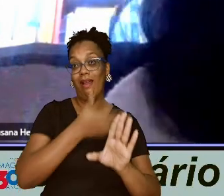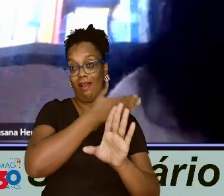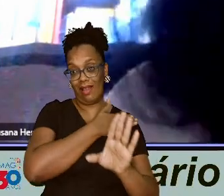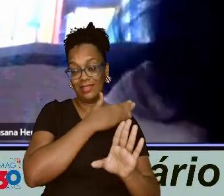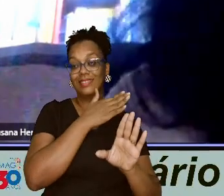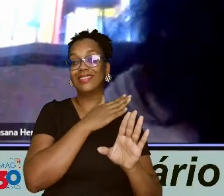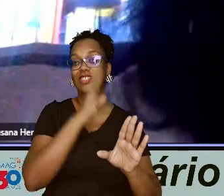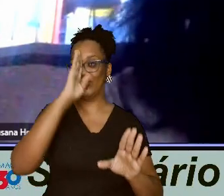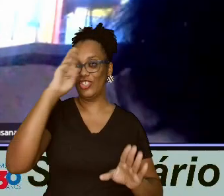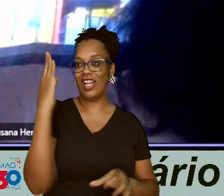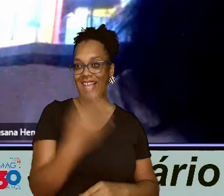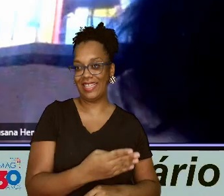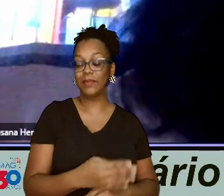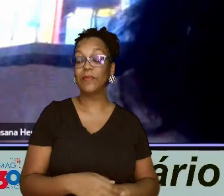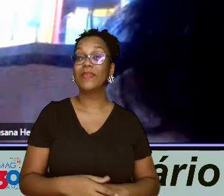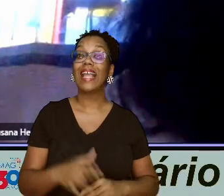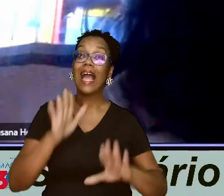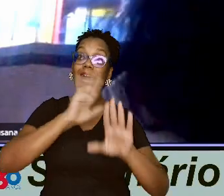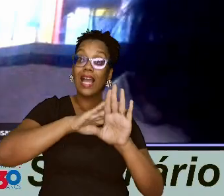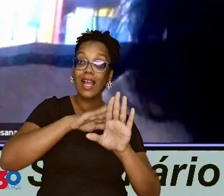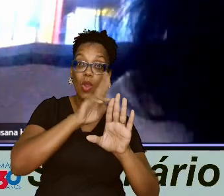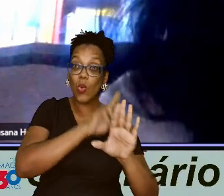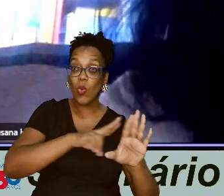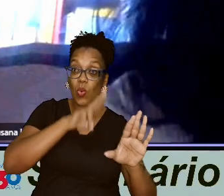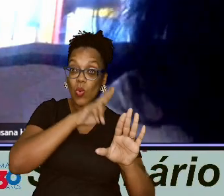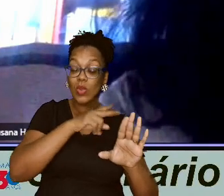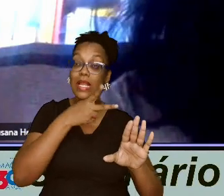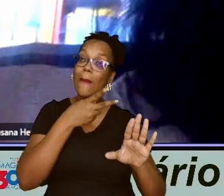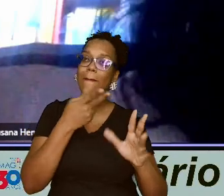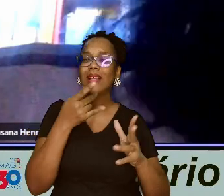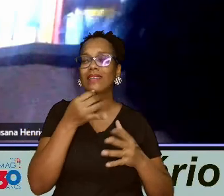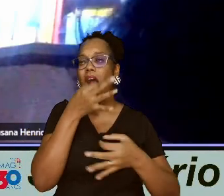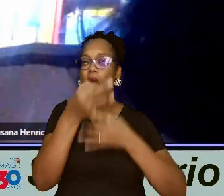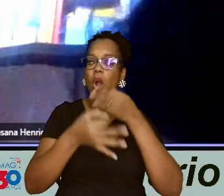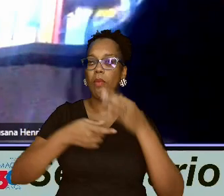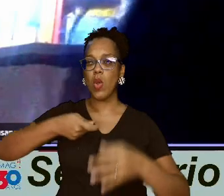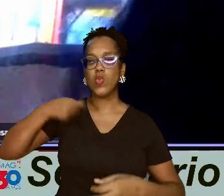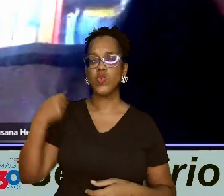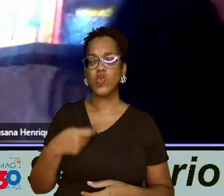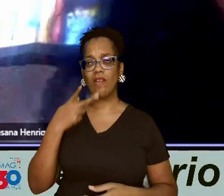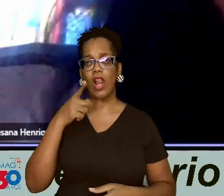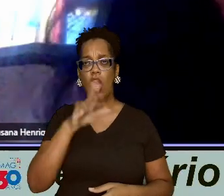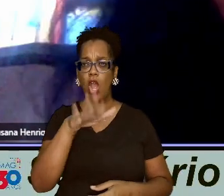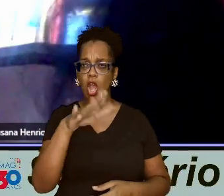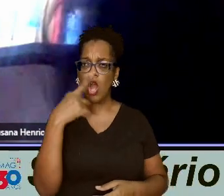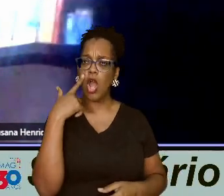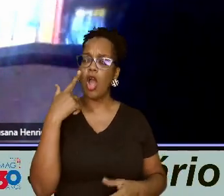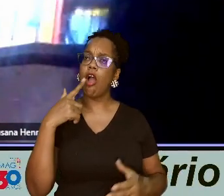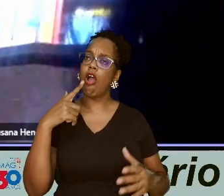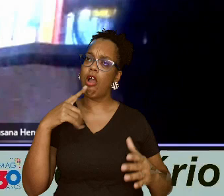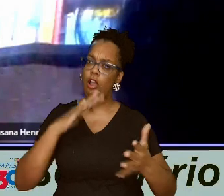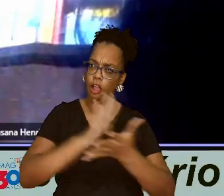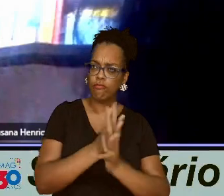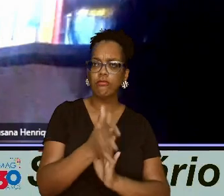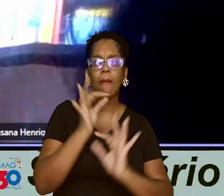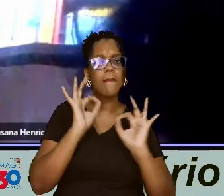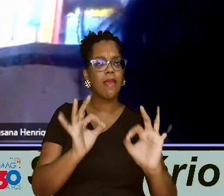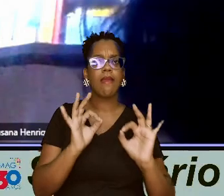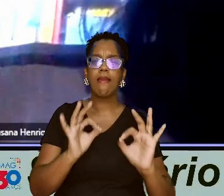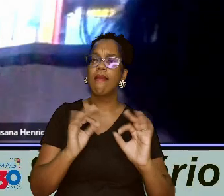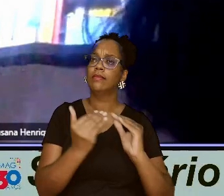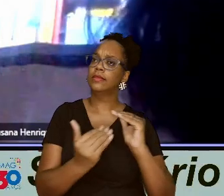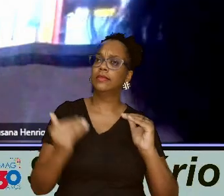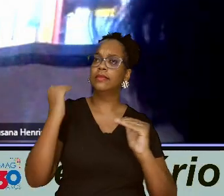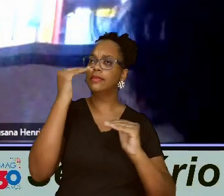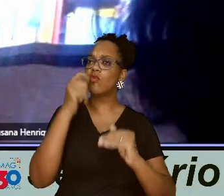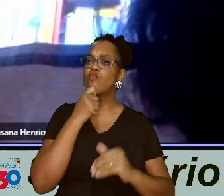direta, e aí eu uso o precedente, mesmo meio como argumento de autoridade, para dizer, ó, vou matar mesmo esse processo aqui para não deixar ele subir,